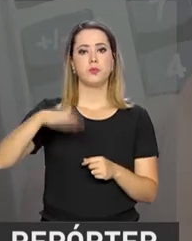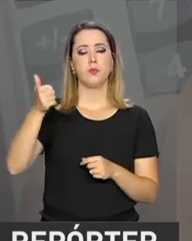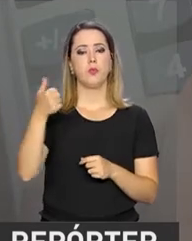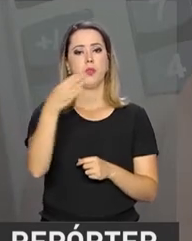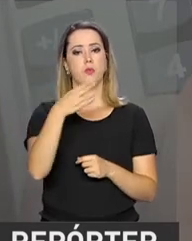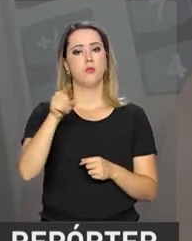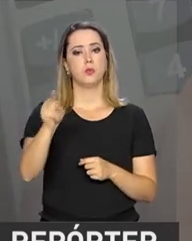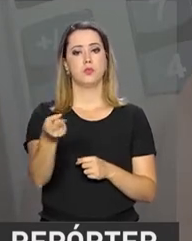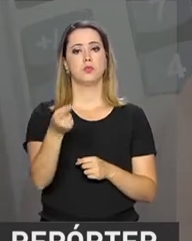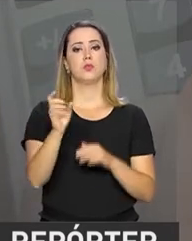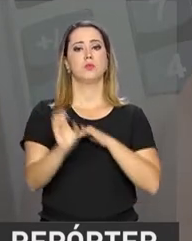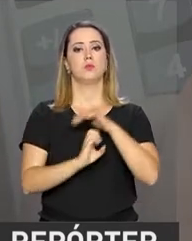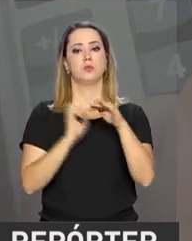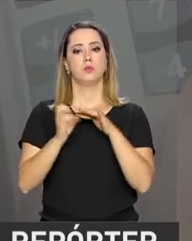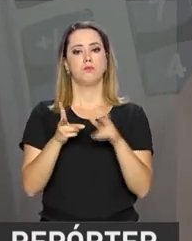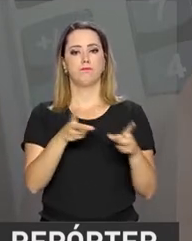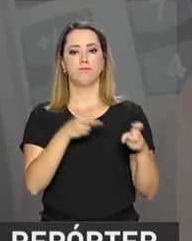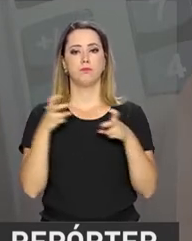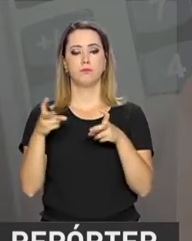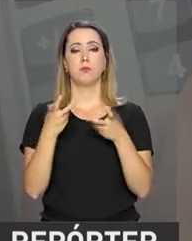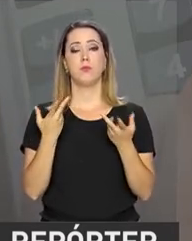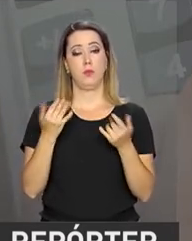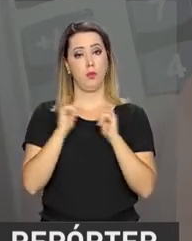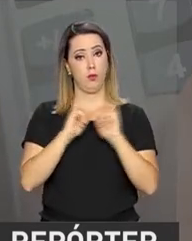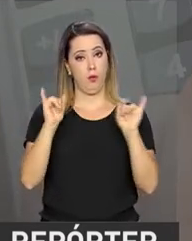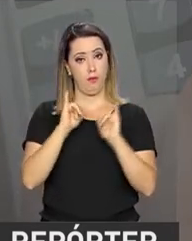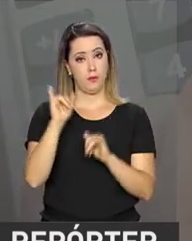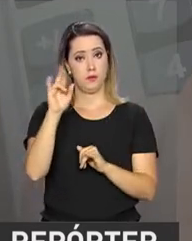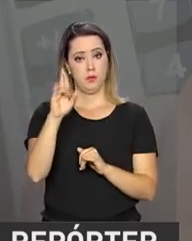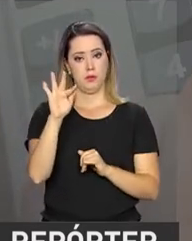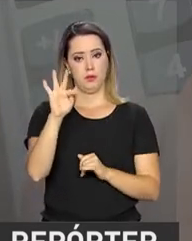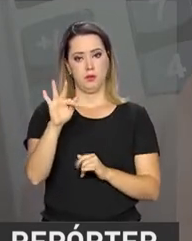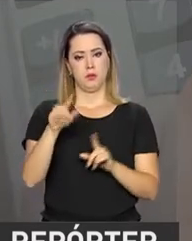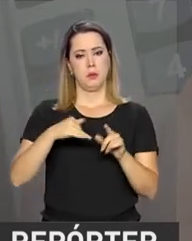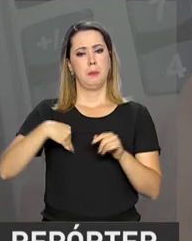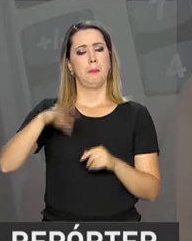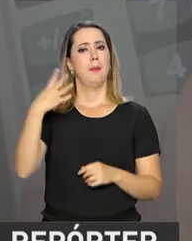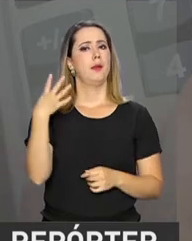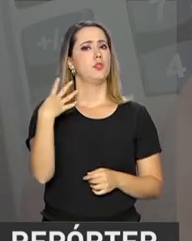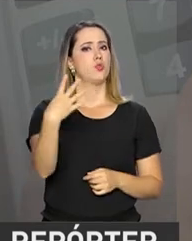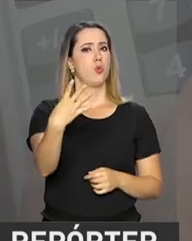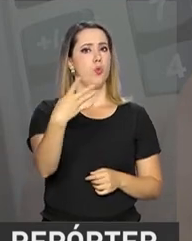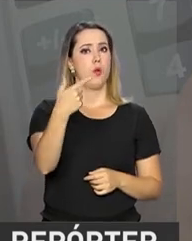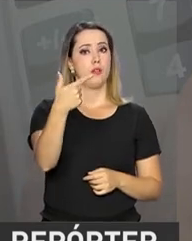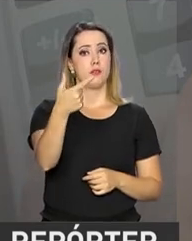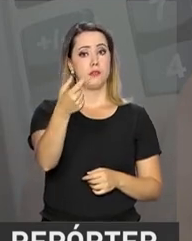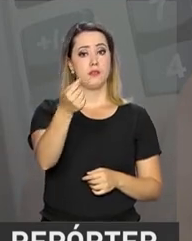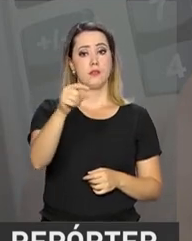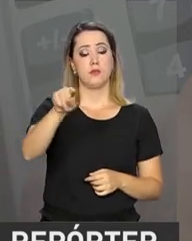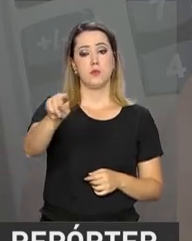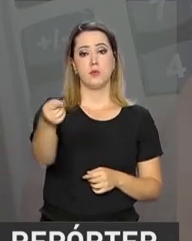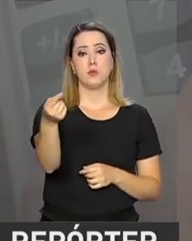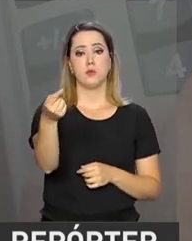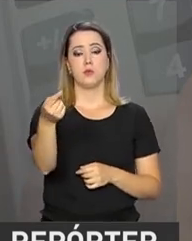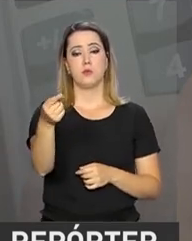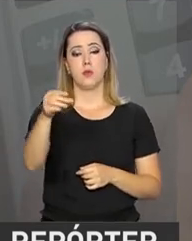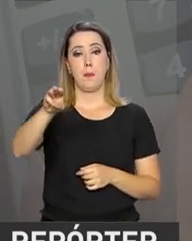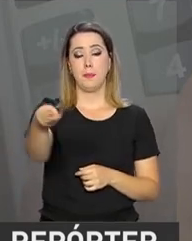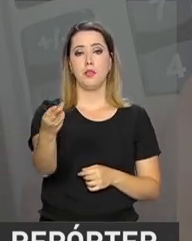foram identificadas a receita emitiu alertas que somaram valores sonegados de aproximadamente